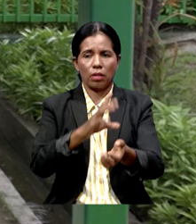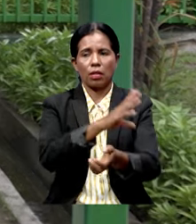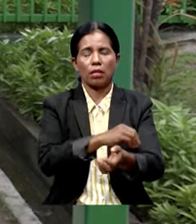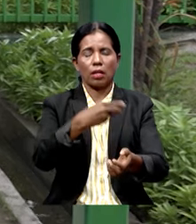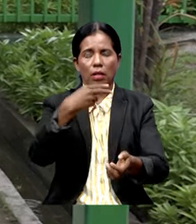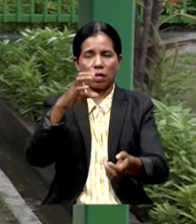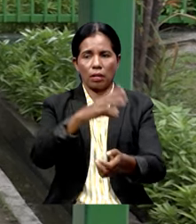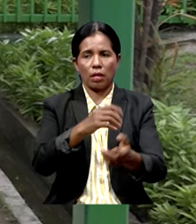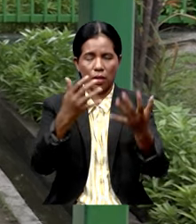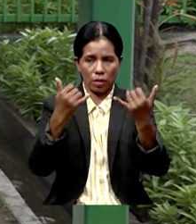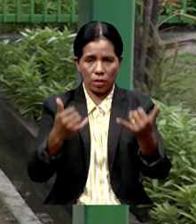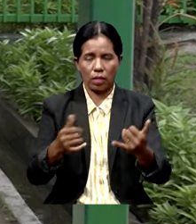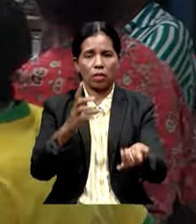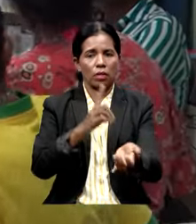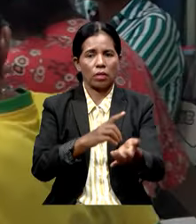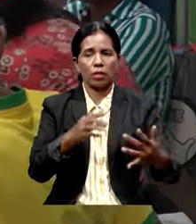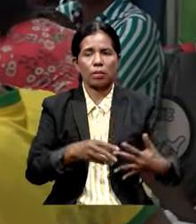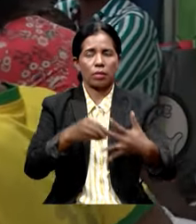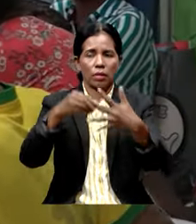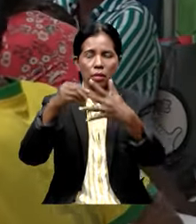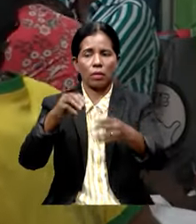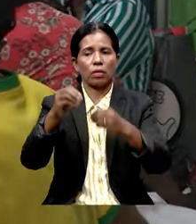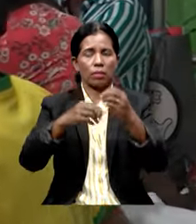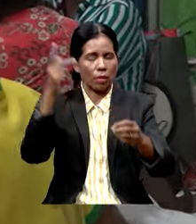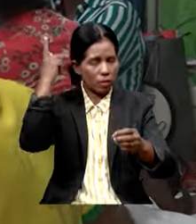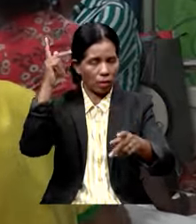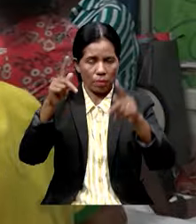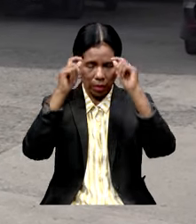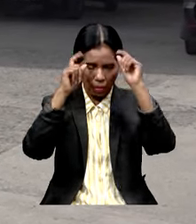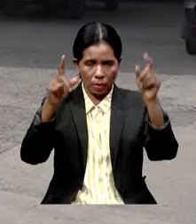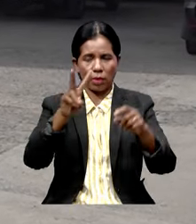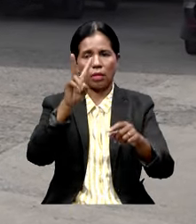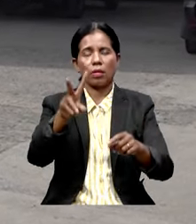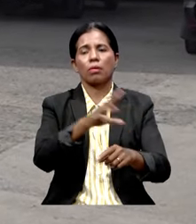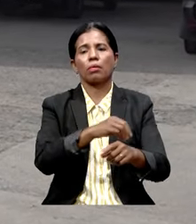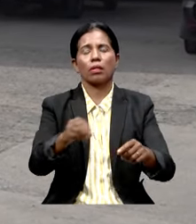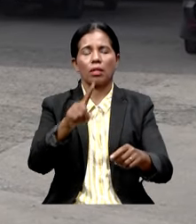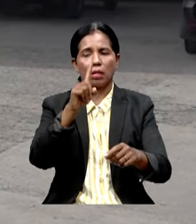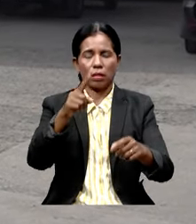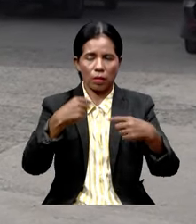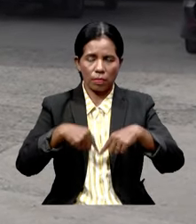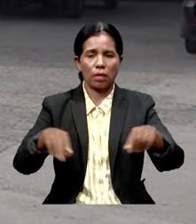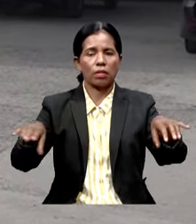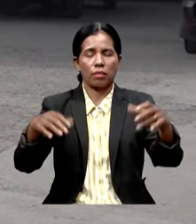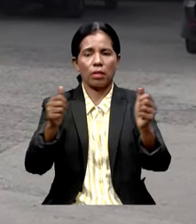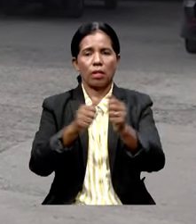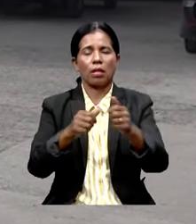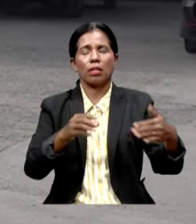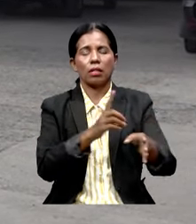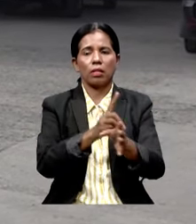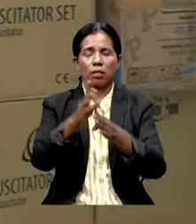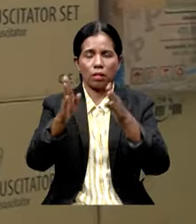RNV, tambadadão ne médico especialista neurologia timoruan foi na inrua, mas bem na inida ba assumiu na cargo anessa